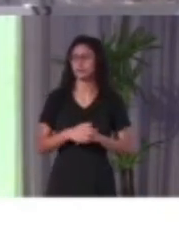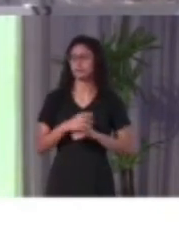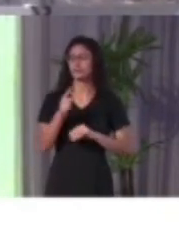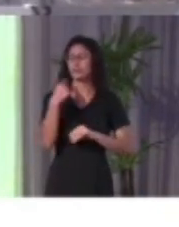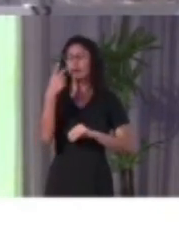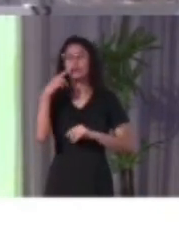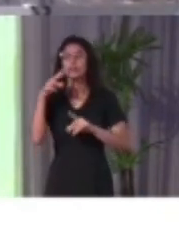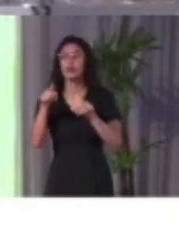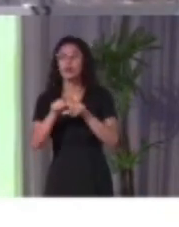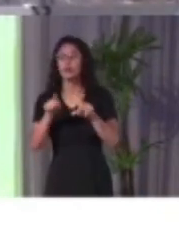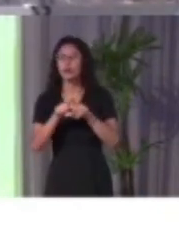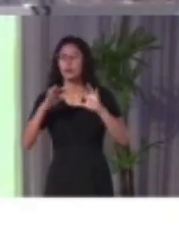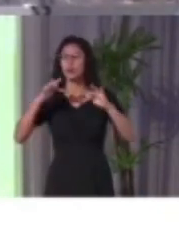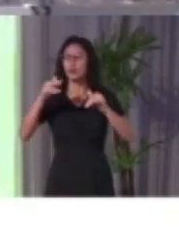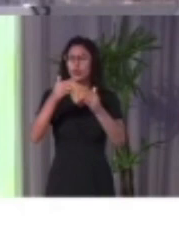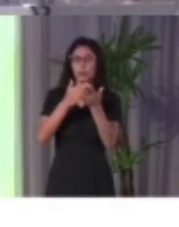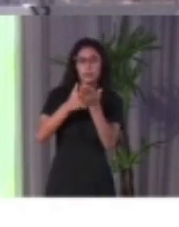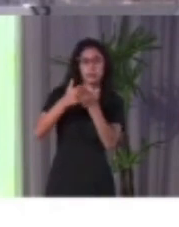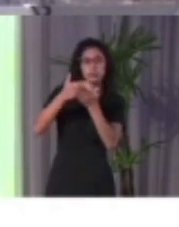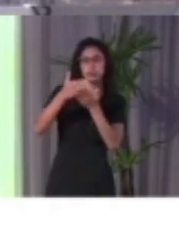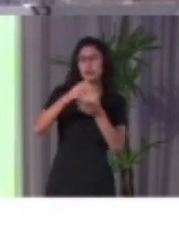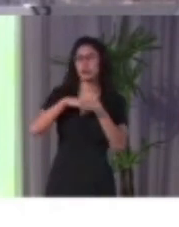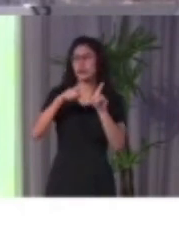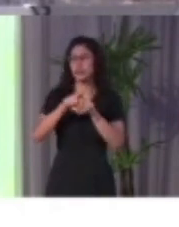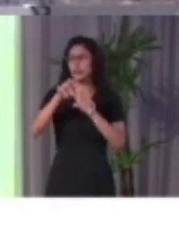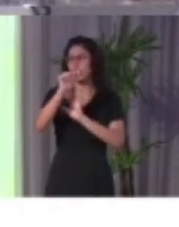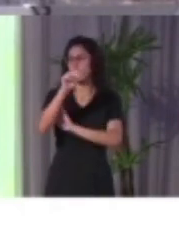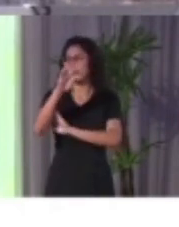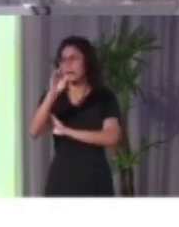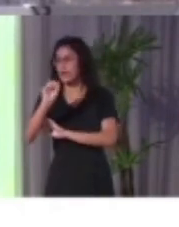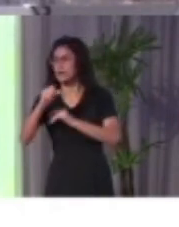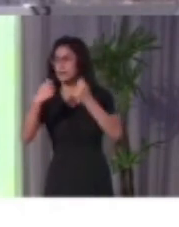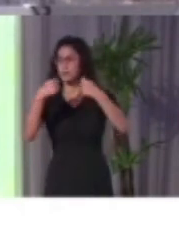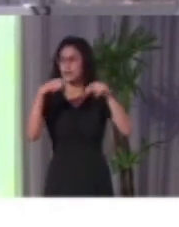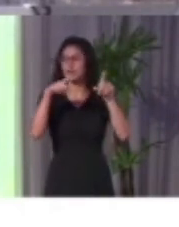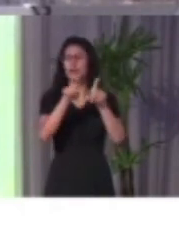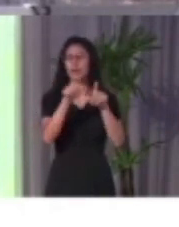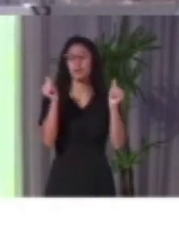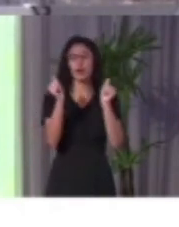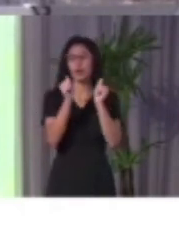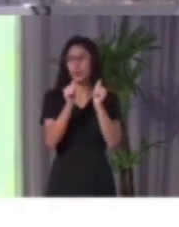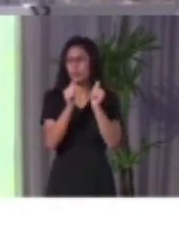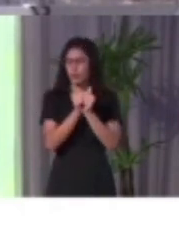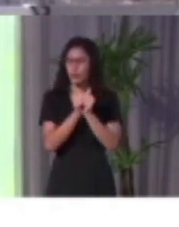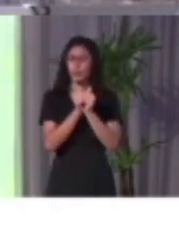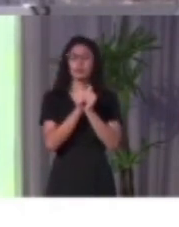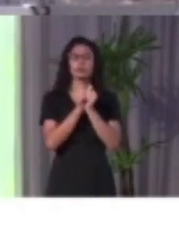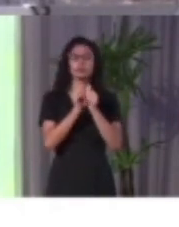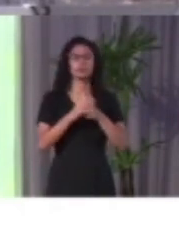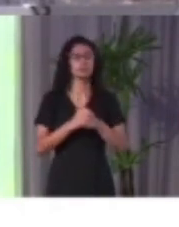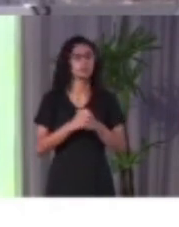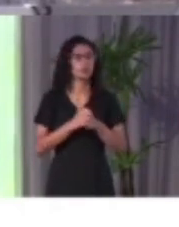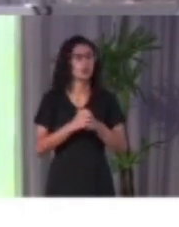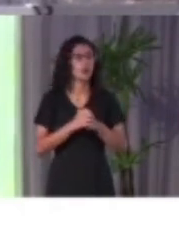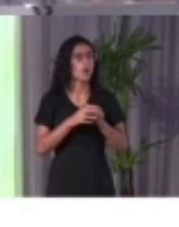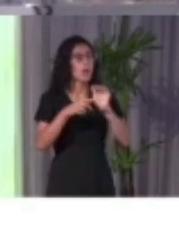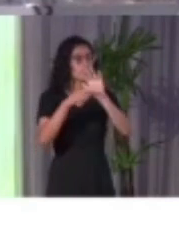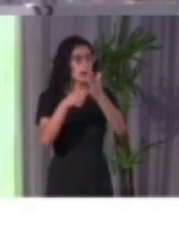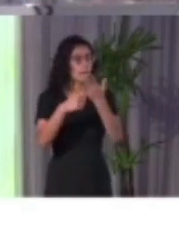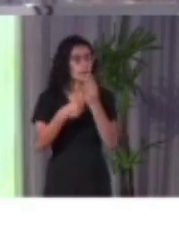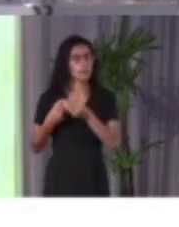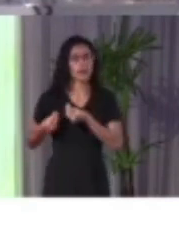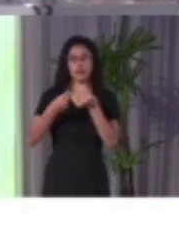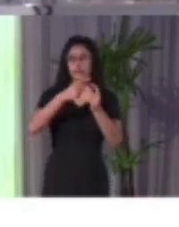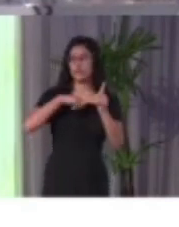gente olha para toda essa jornada, então, a ATS precisa também considerar as contribuições vindas